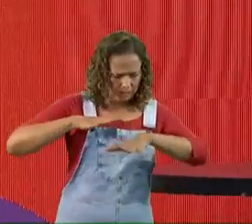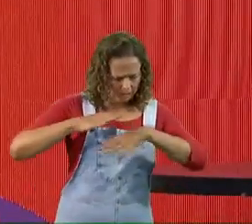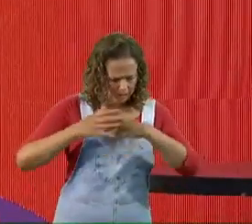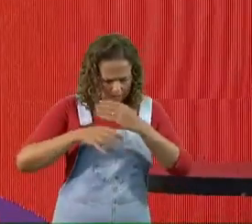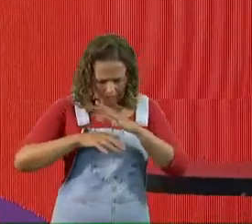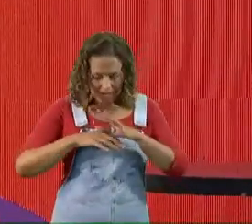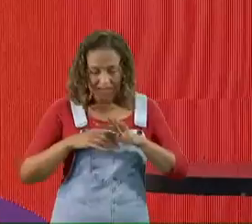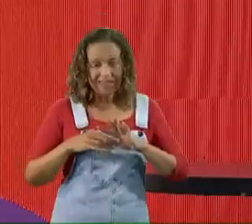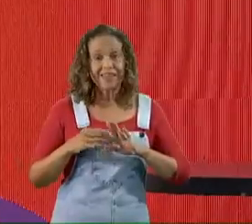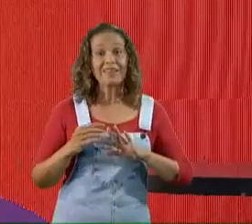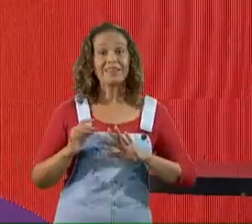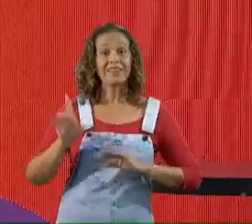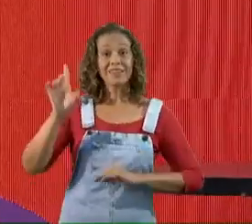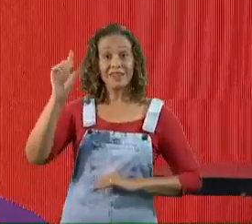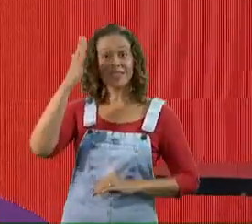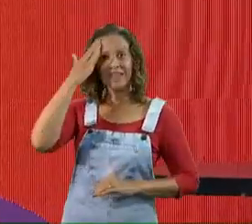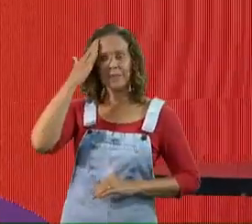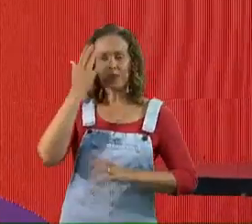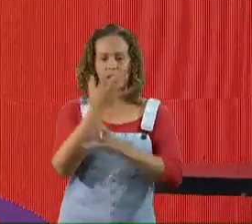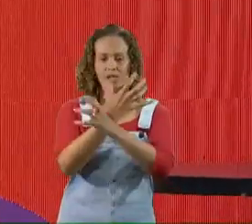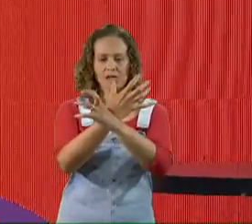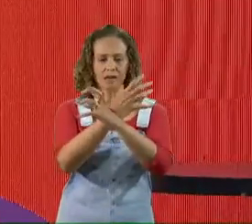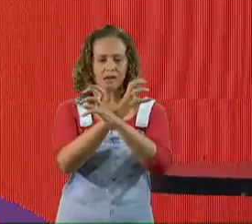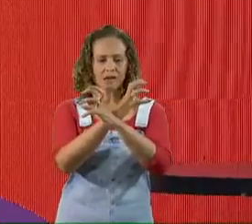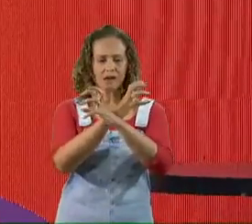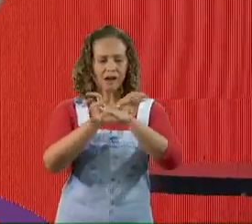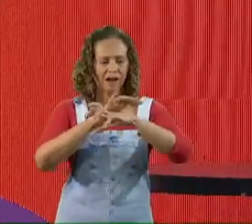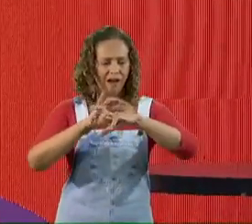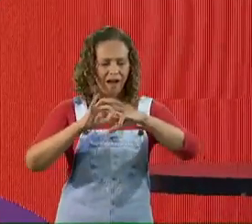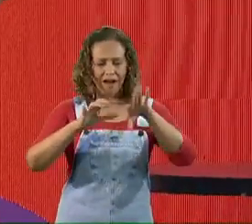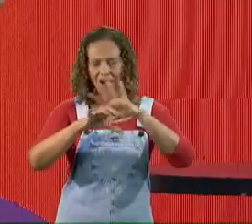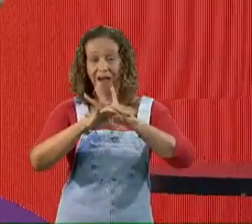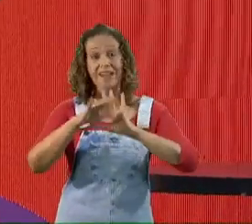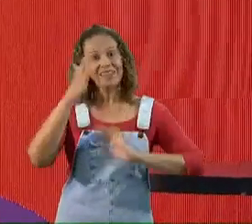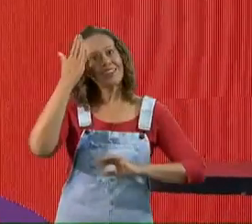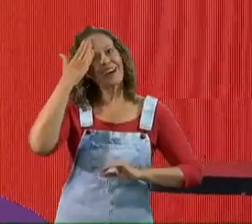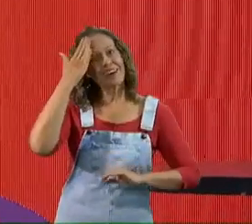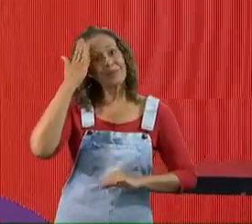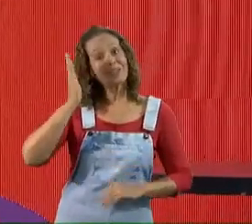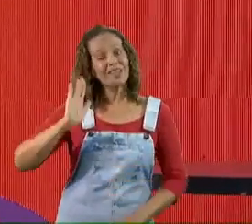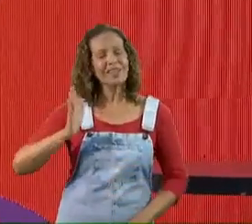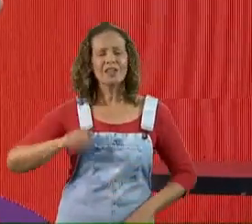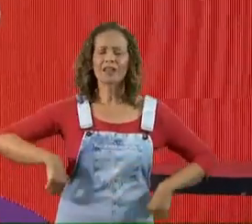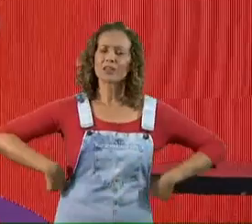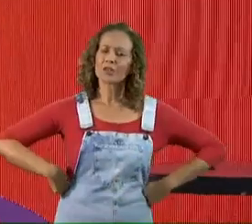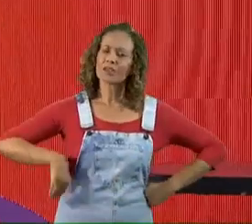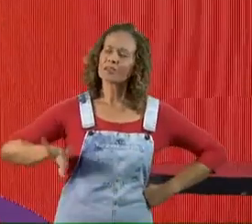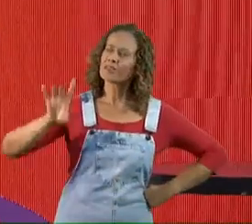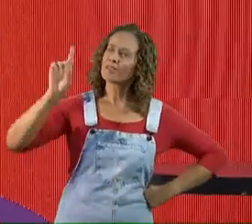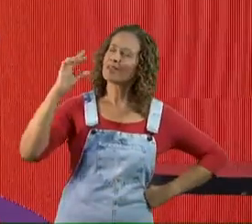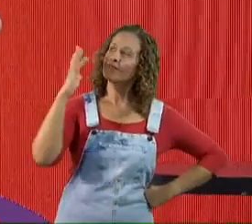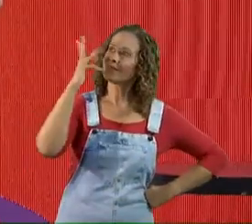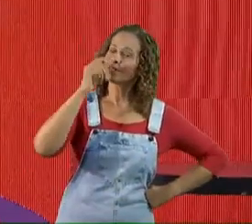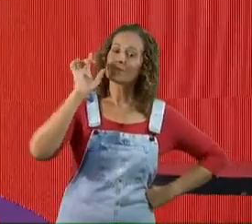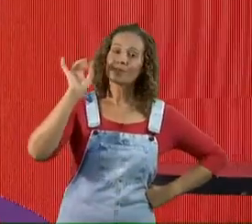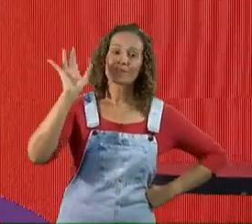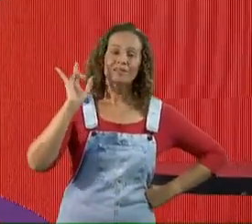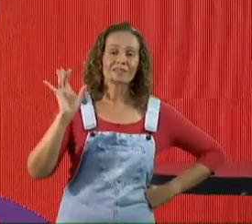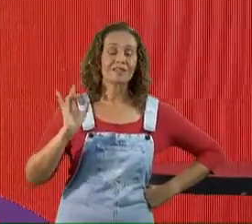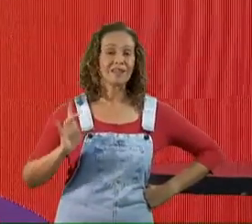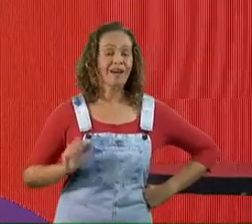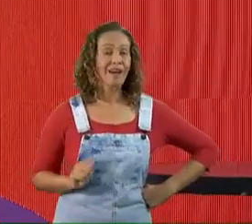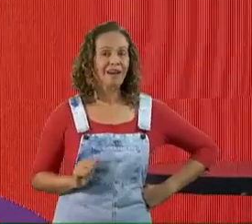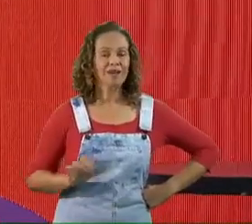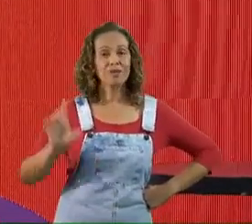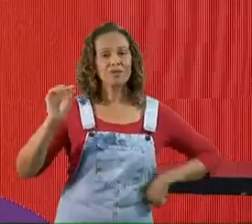dos nossos ossos. Que Deus maravilhoso é esse, né, crianças? Ele nos formou.